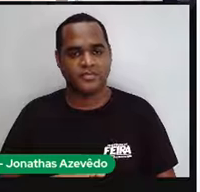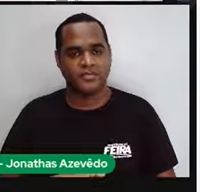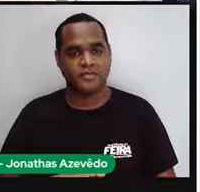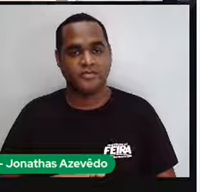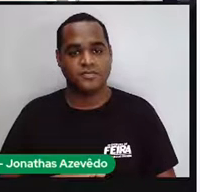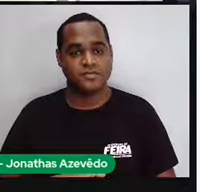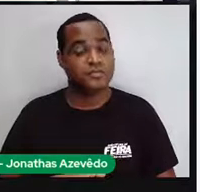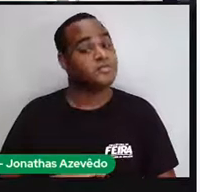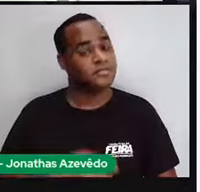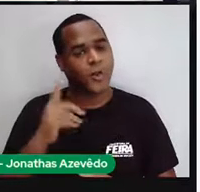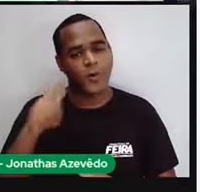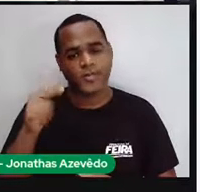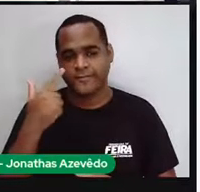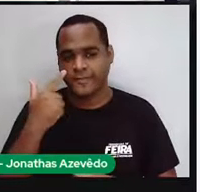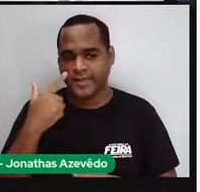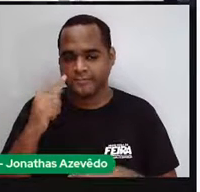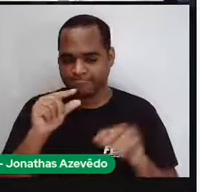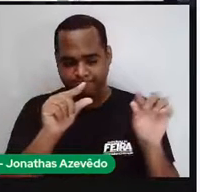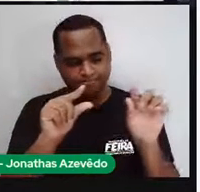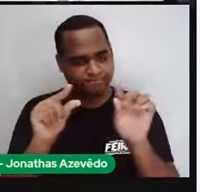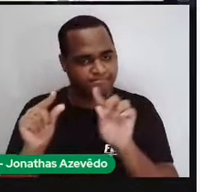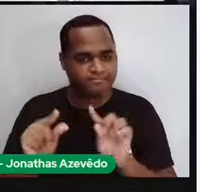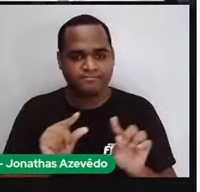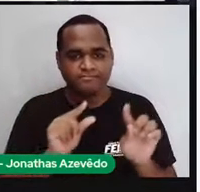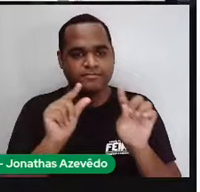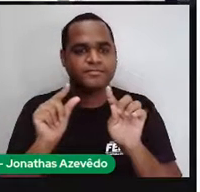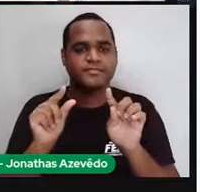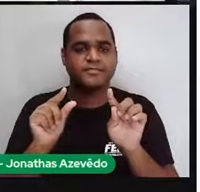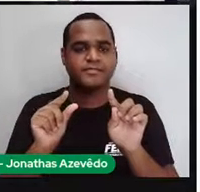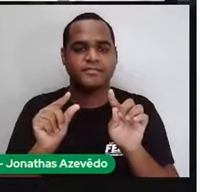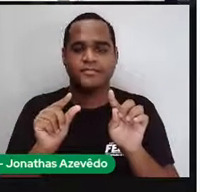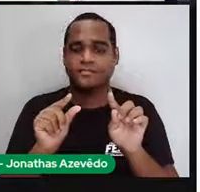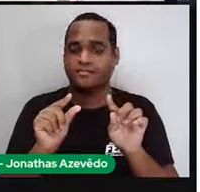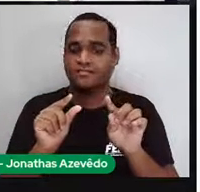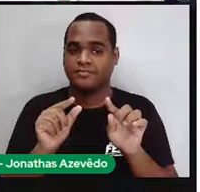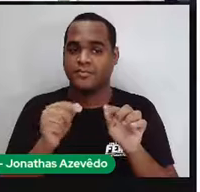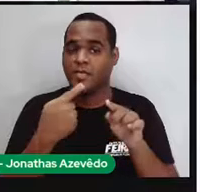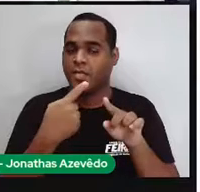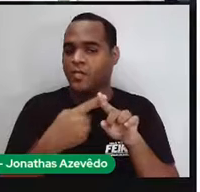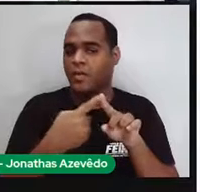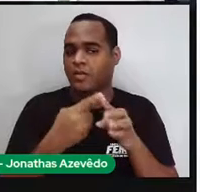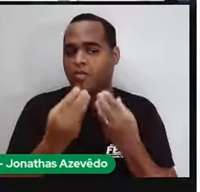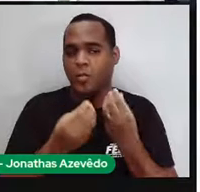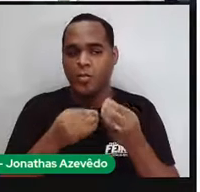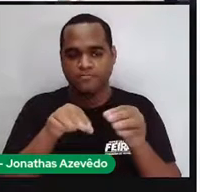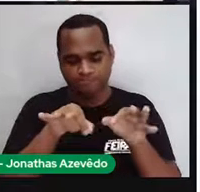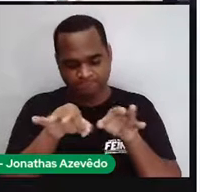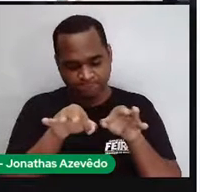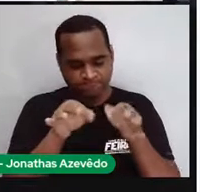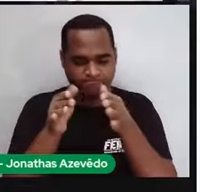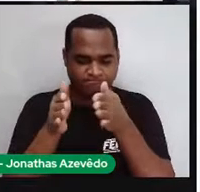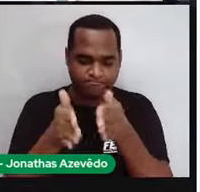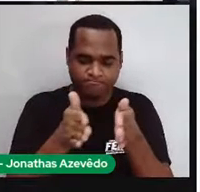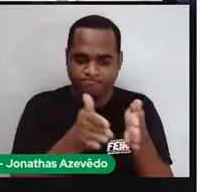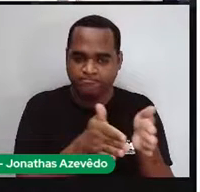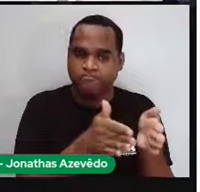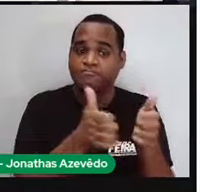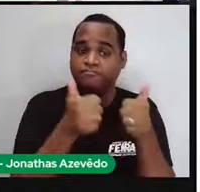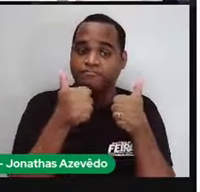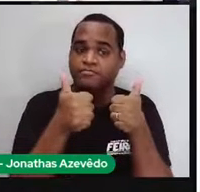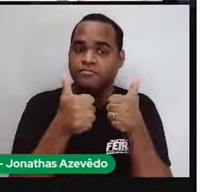e eu vou até mexer nesse aqui e para ficar uma coisa bem organizada ali